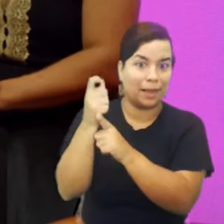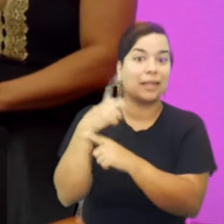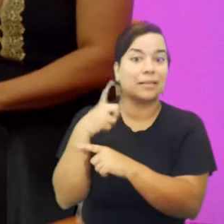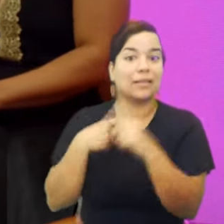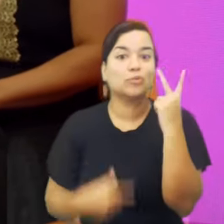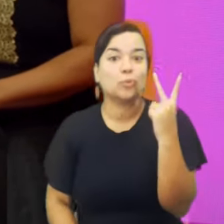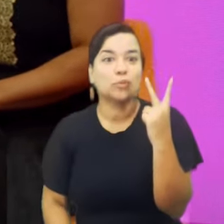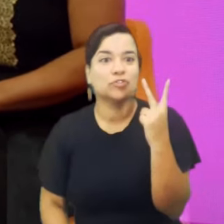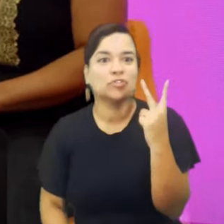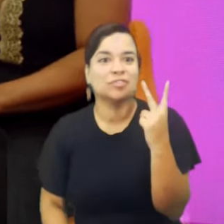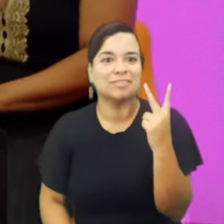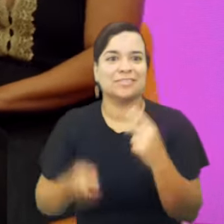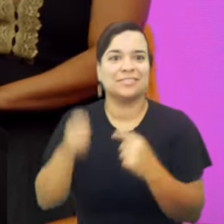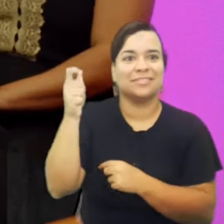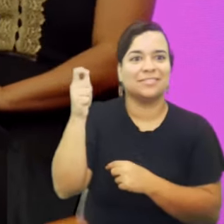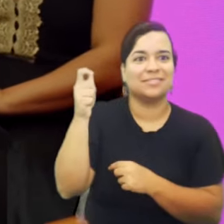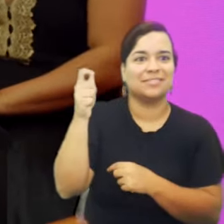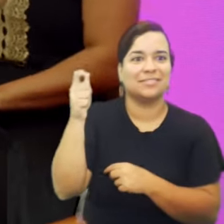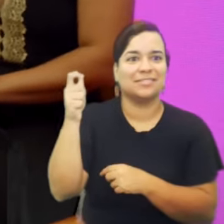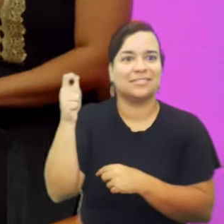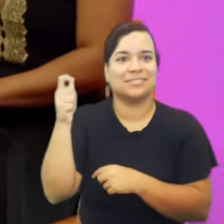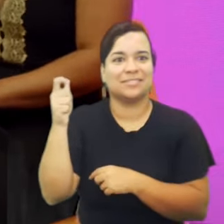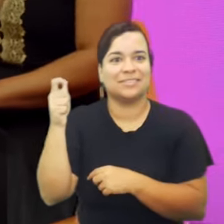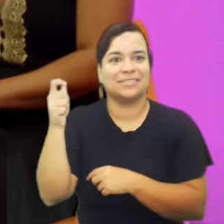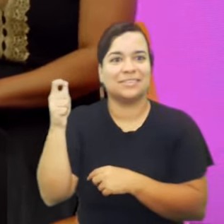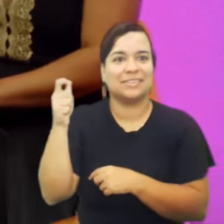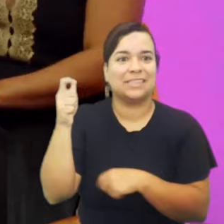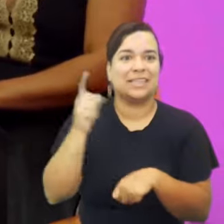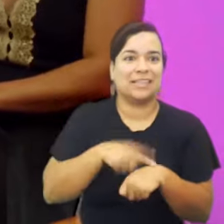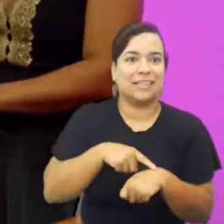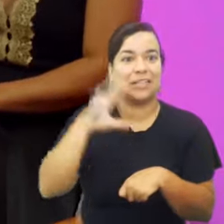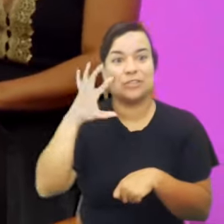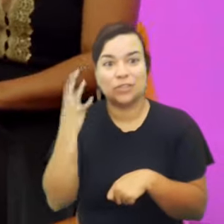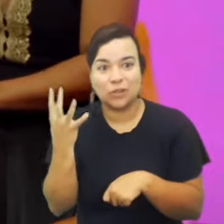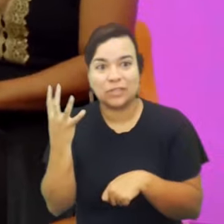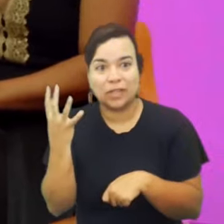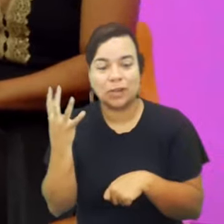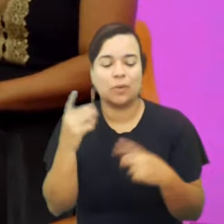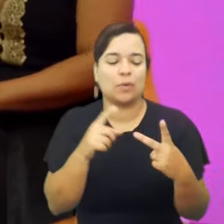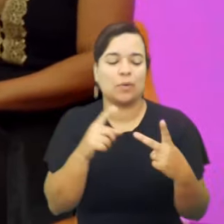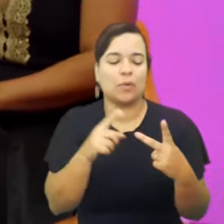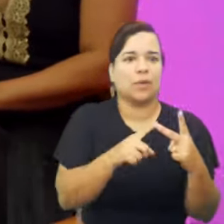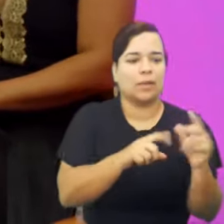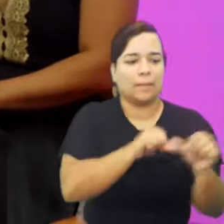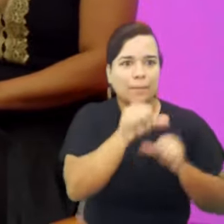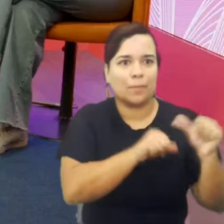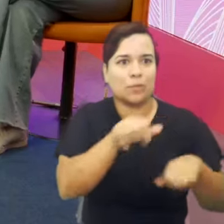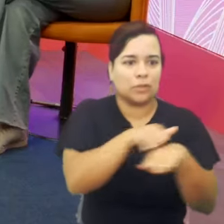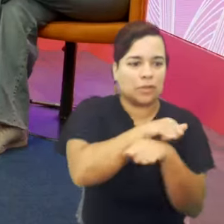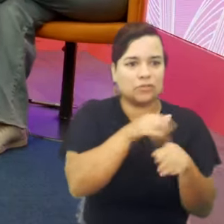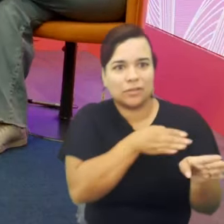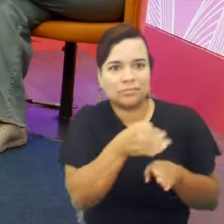duas plaquinhas. Em construção e recalculando rotas. Eu estou ali, ó, todo momento.